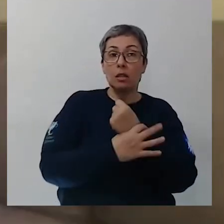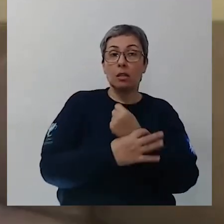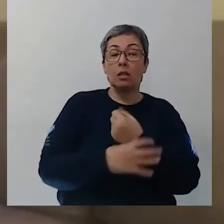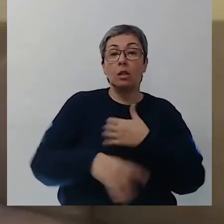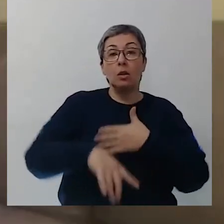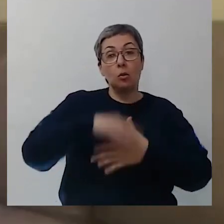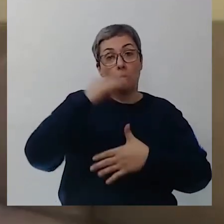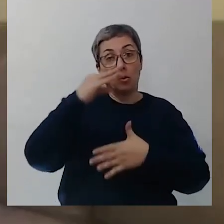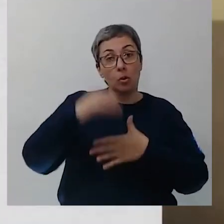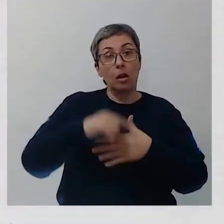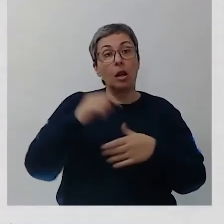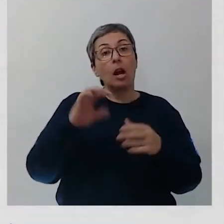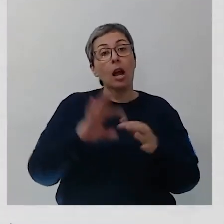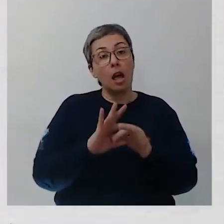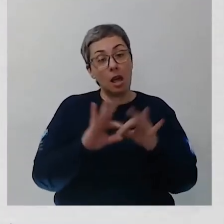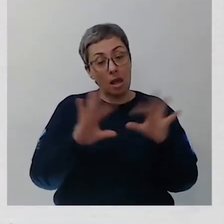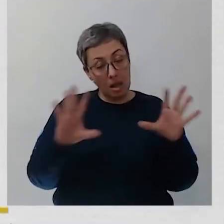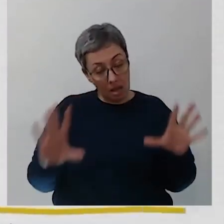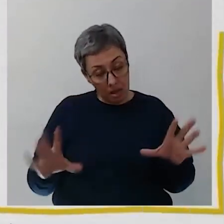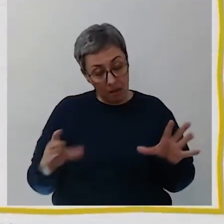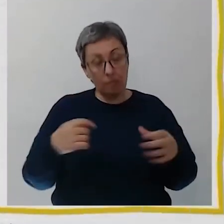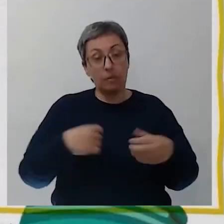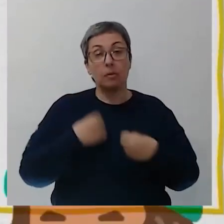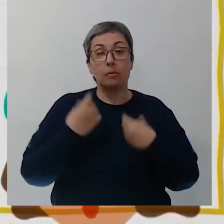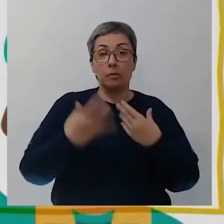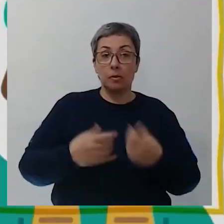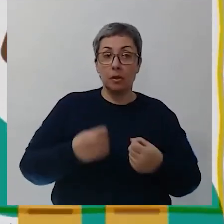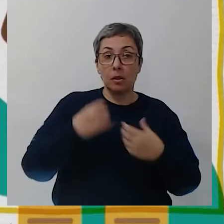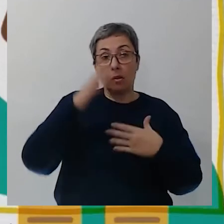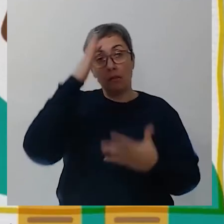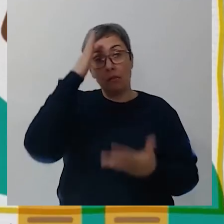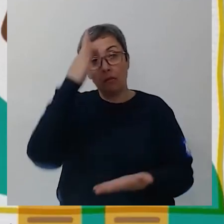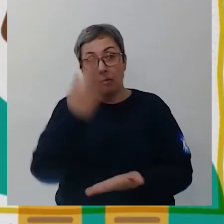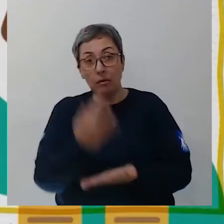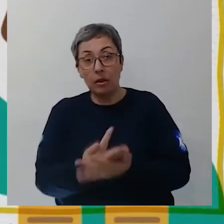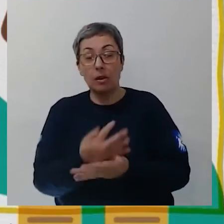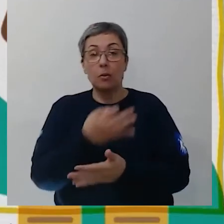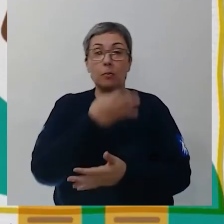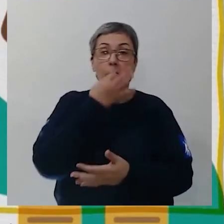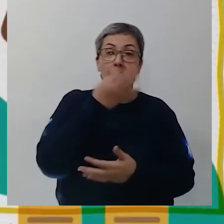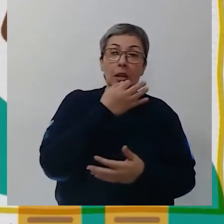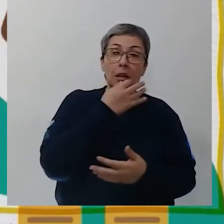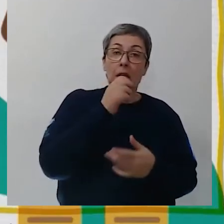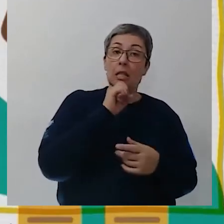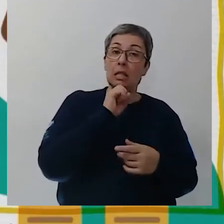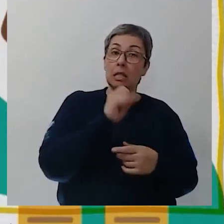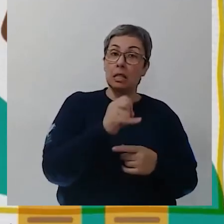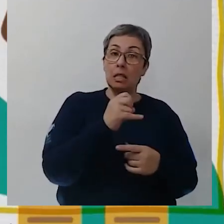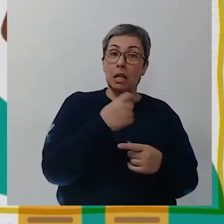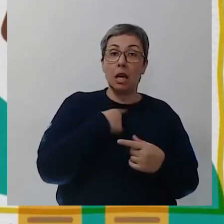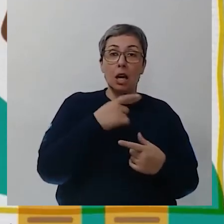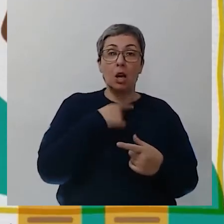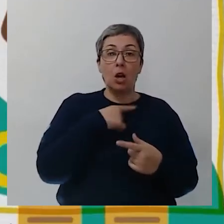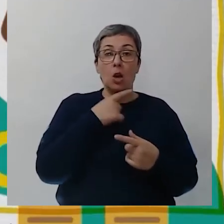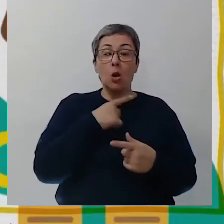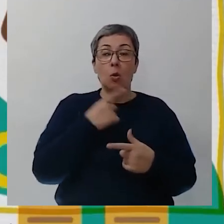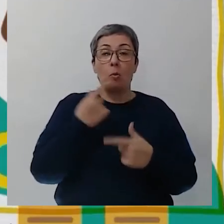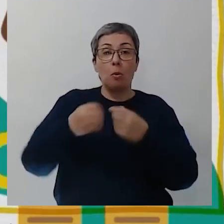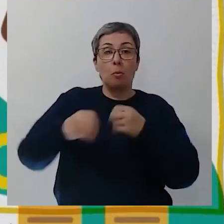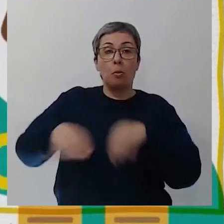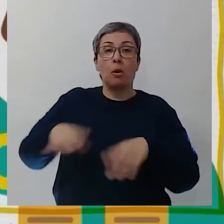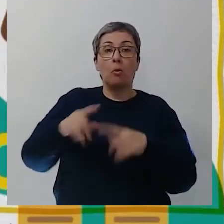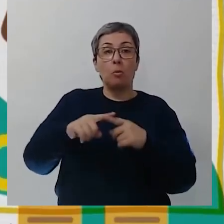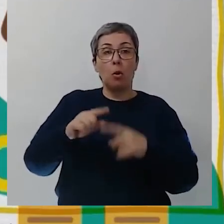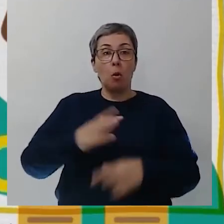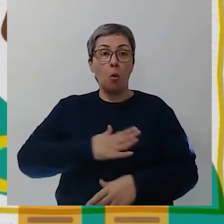Na prática, então, você é livre para expressar suas crenças e opiniões, desde que isso não fira outras leis. Uma